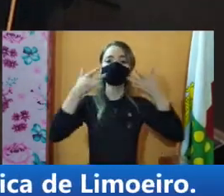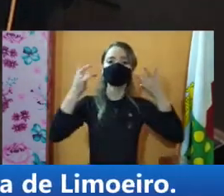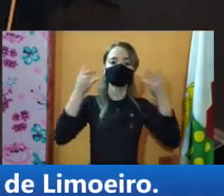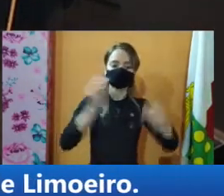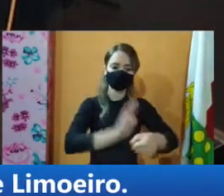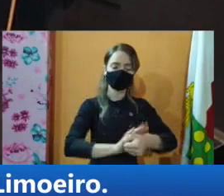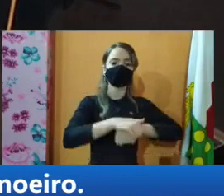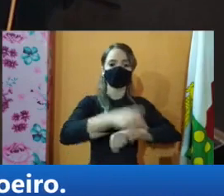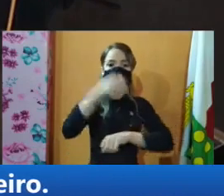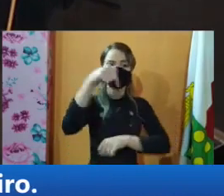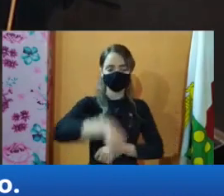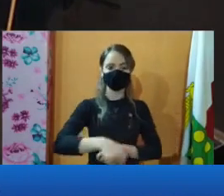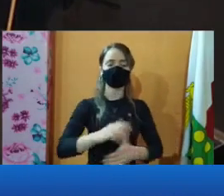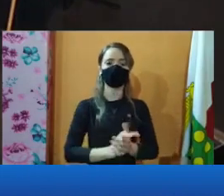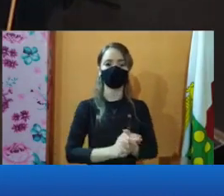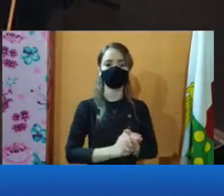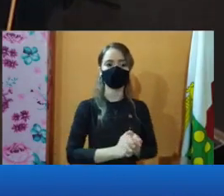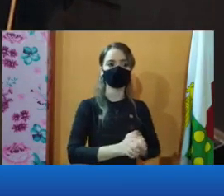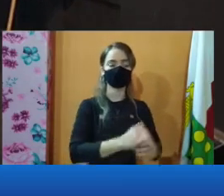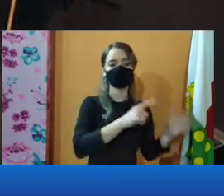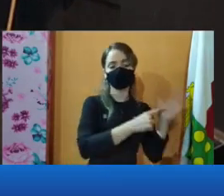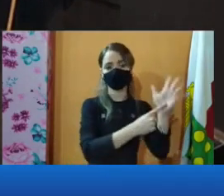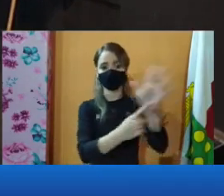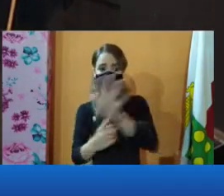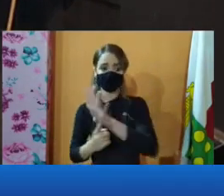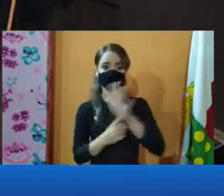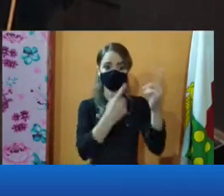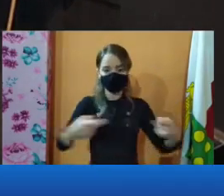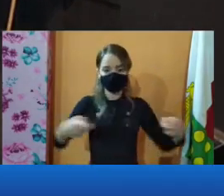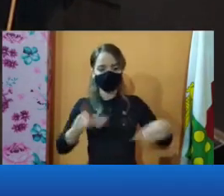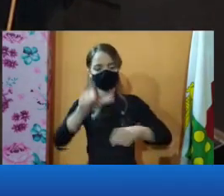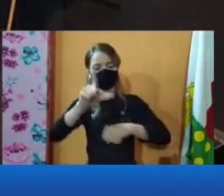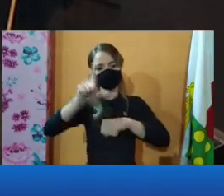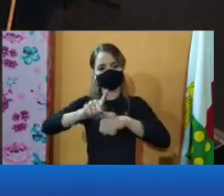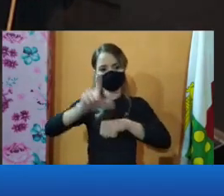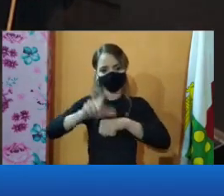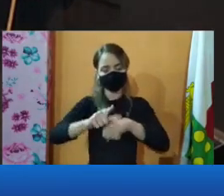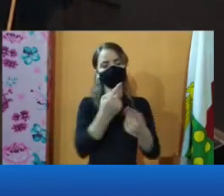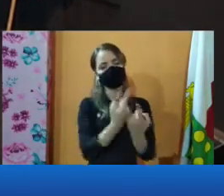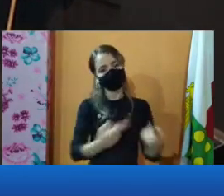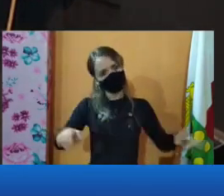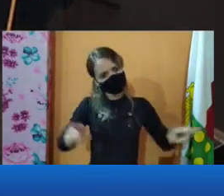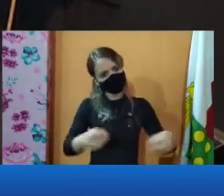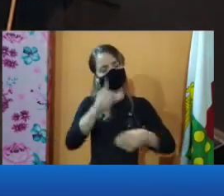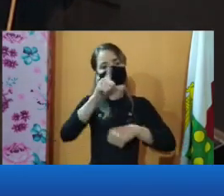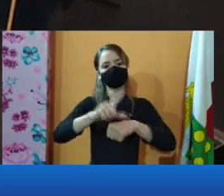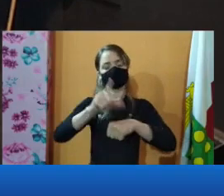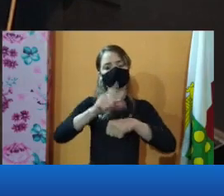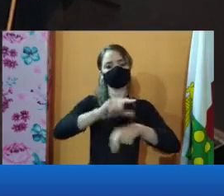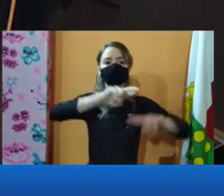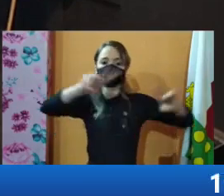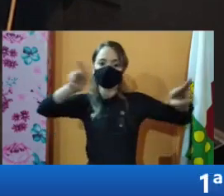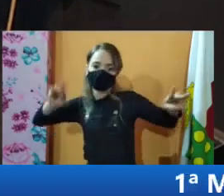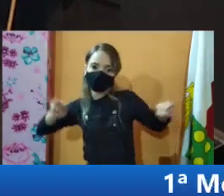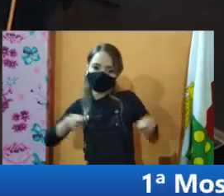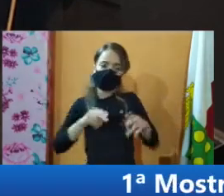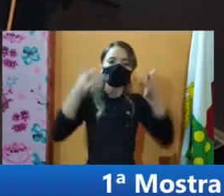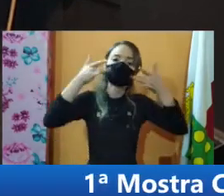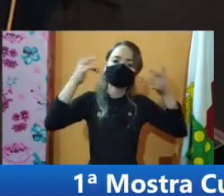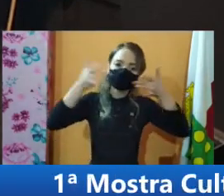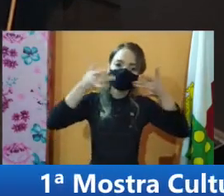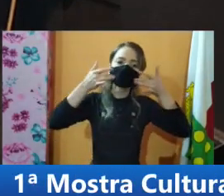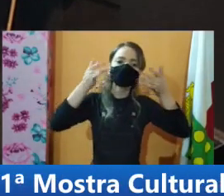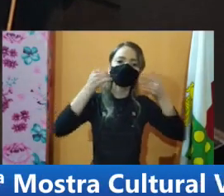noite, aqui representando através do hino de Limoeiro, o hino da nossa cidade, em uma verdadeira declaração de amor